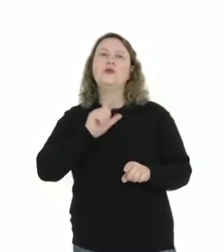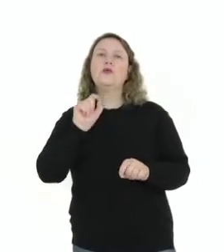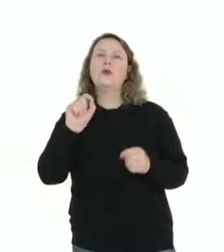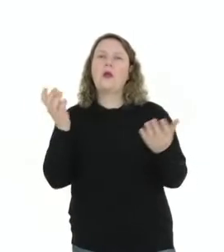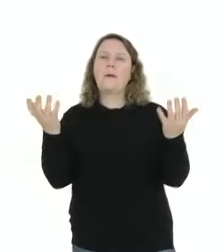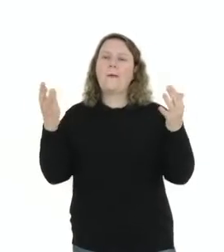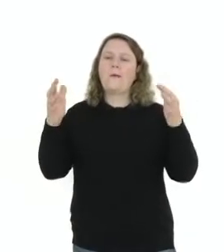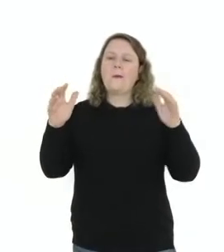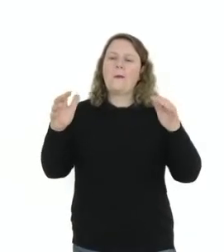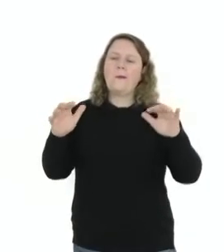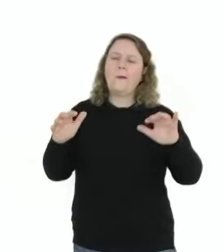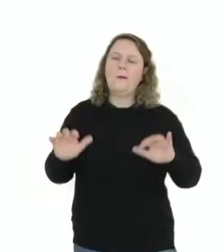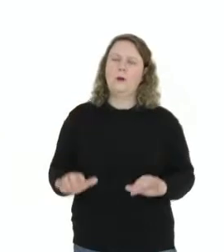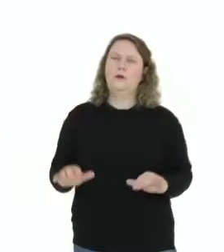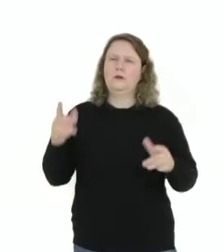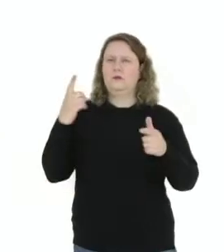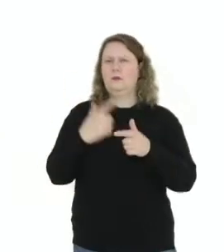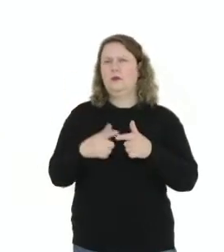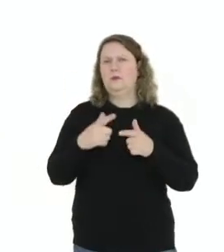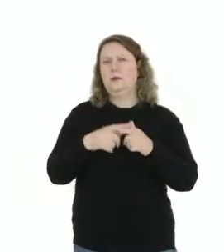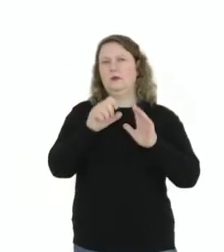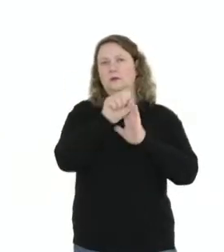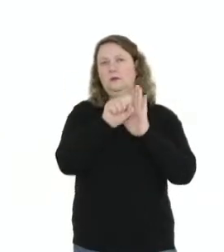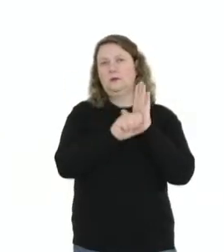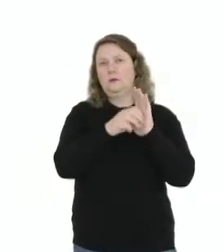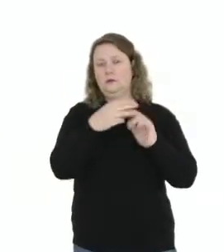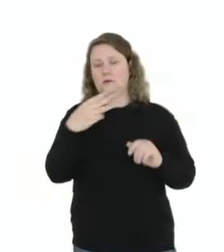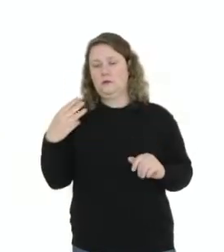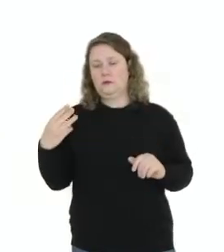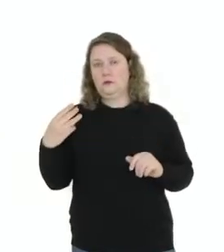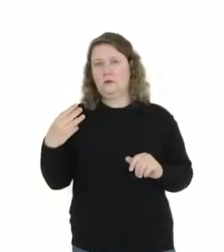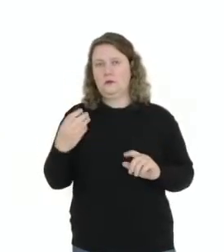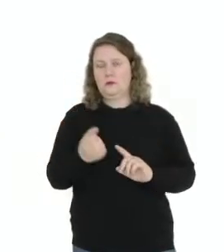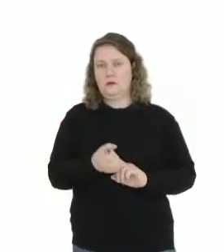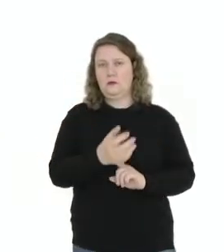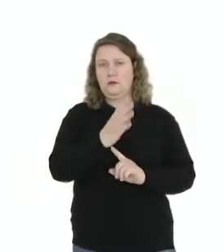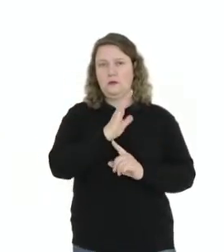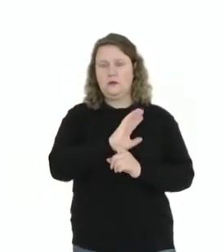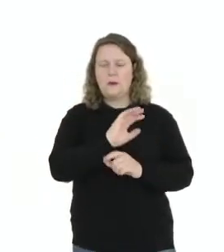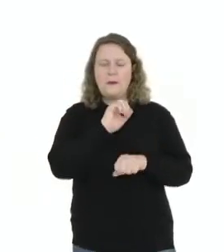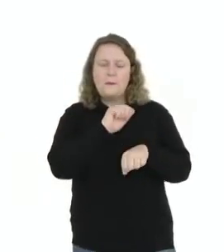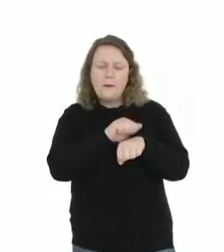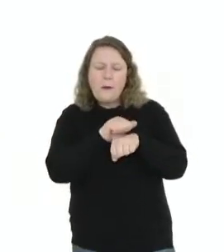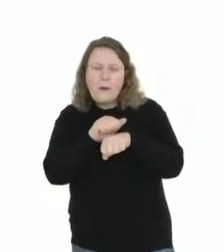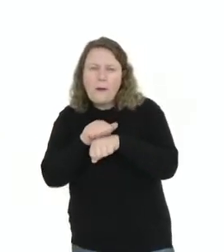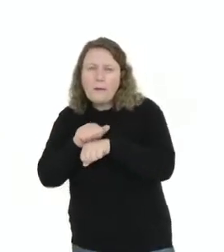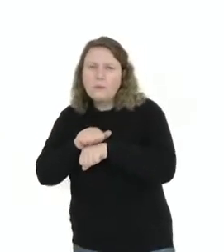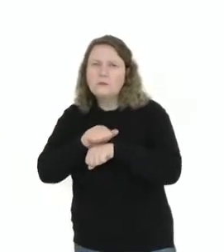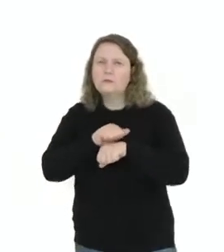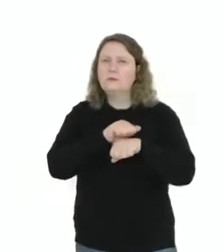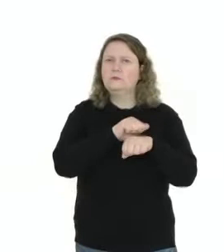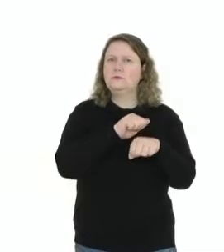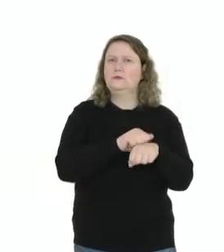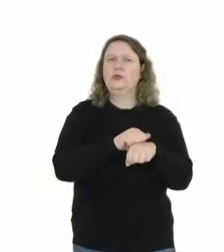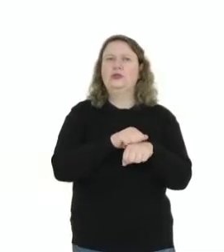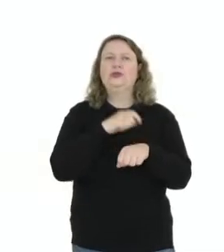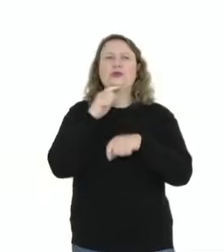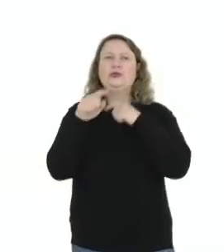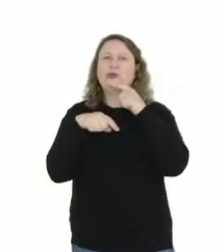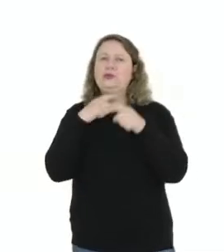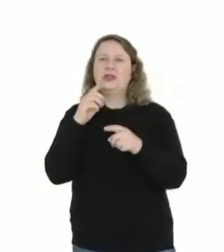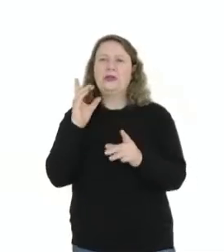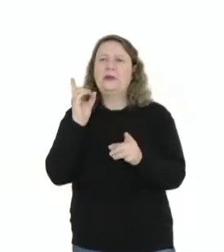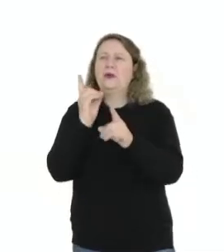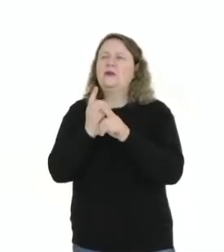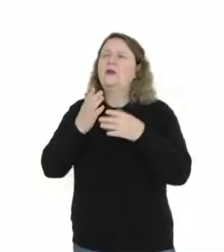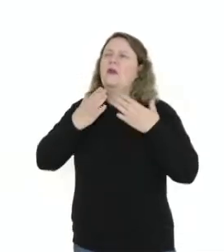Império entra numa super crise no século III, e os romanos empobrecidos, né, não viam um conforto espiritual com a